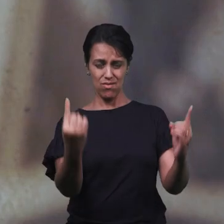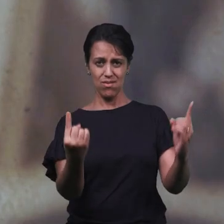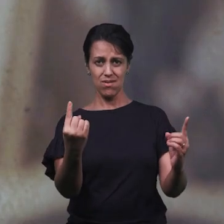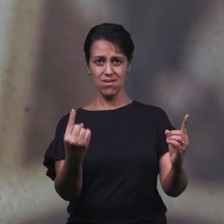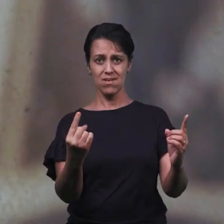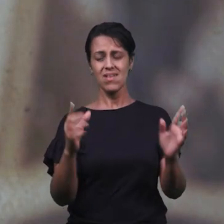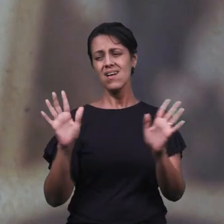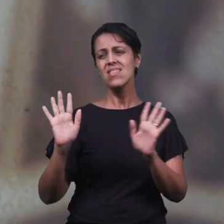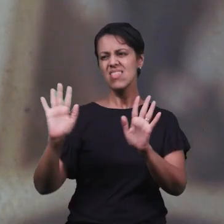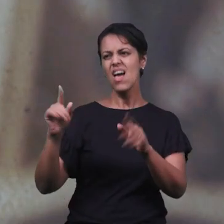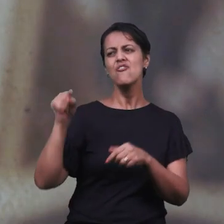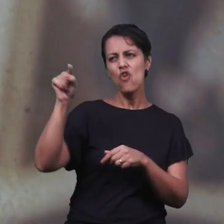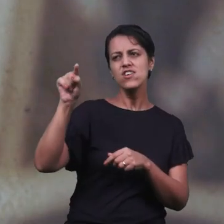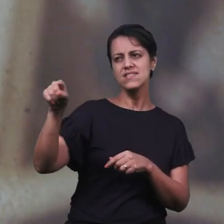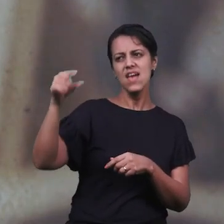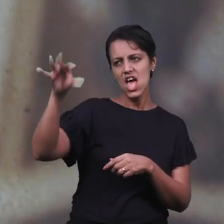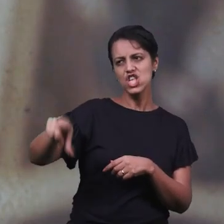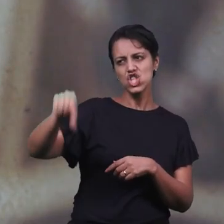terceiro